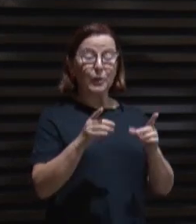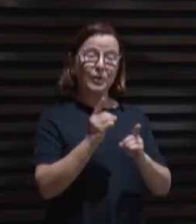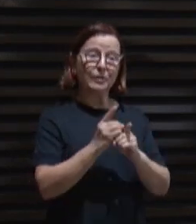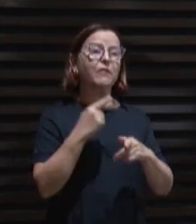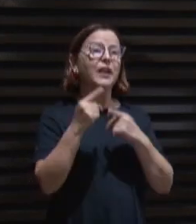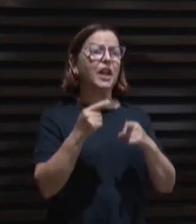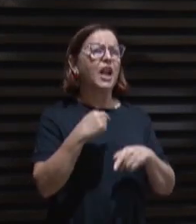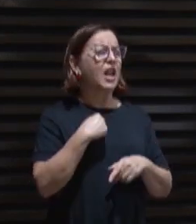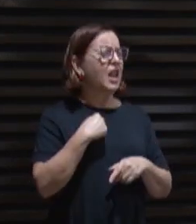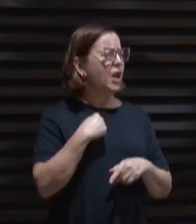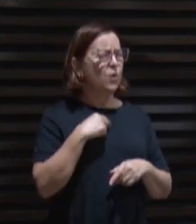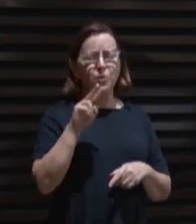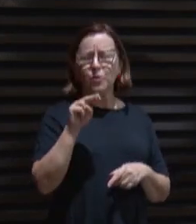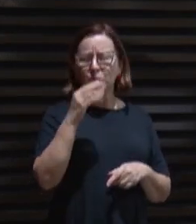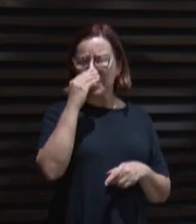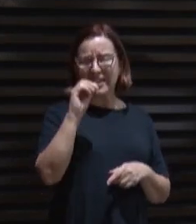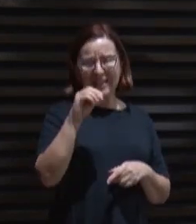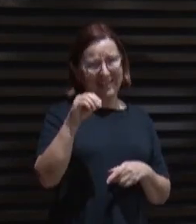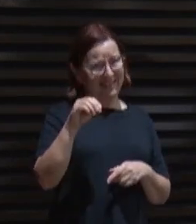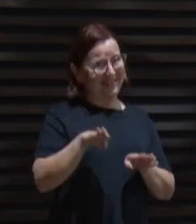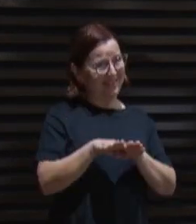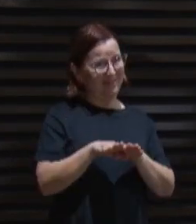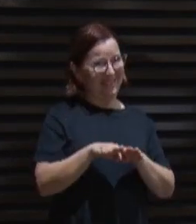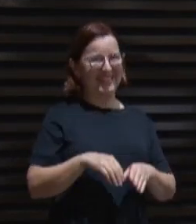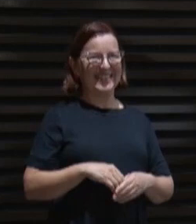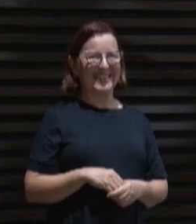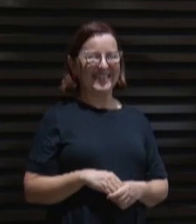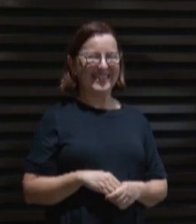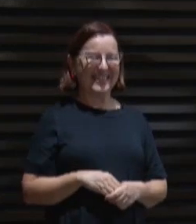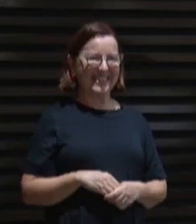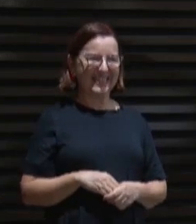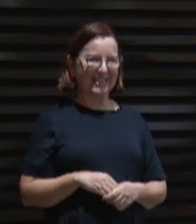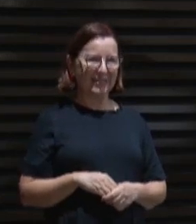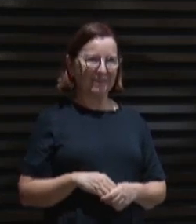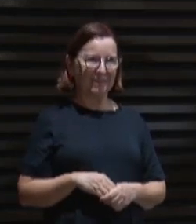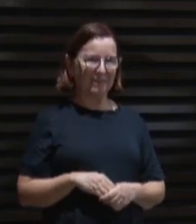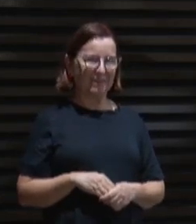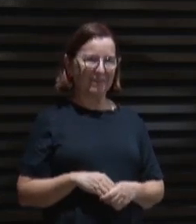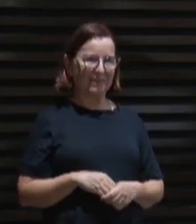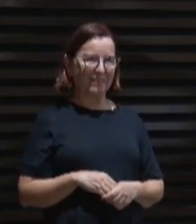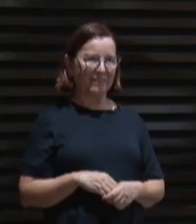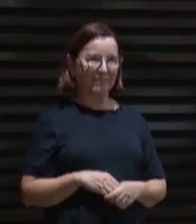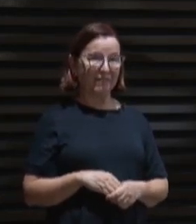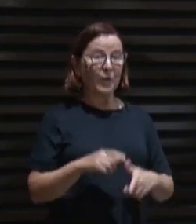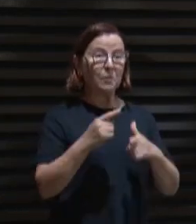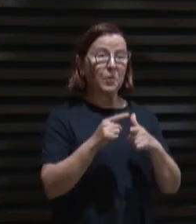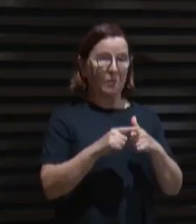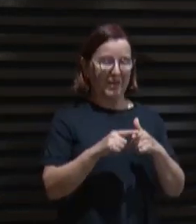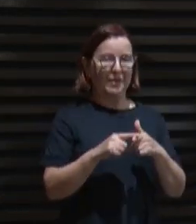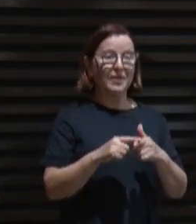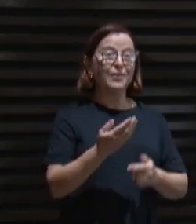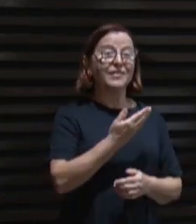A segunda questão para se negar o Senhor são as companhias. E é